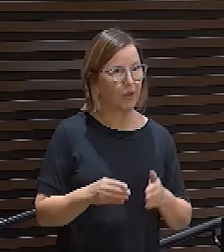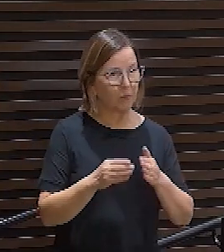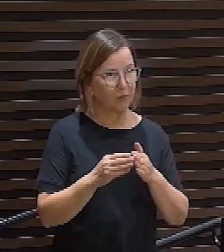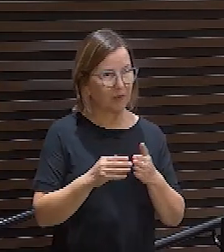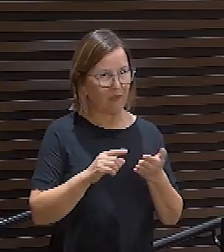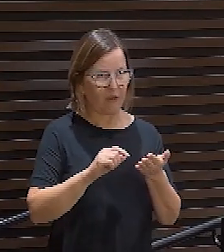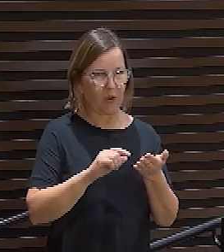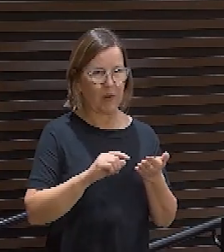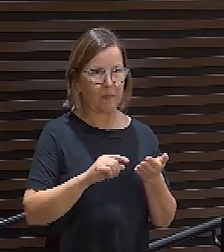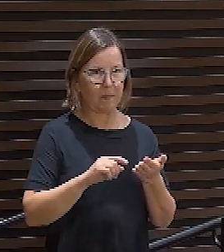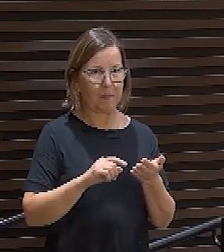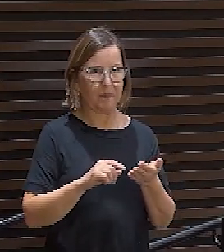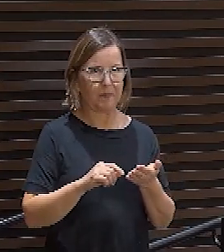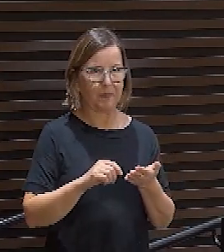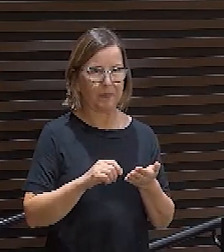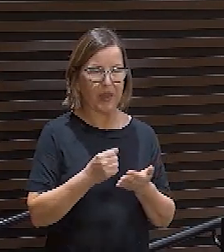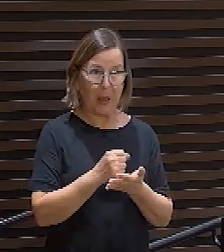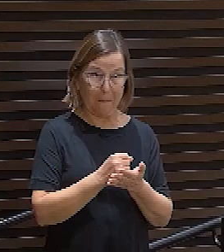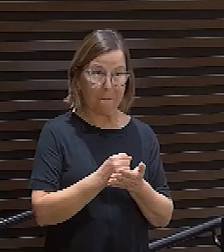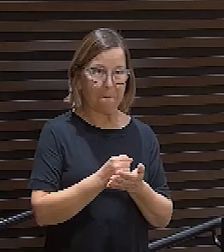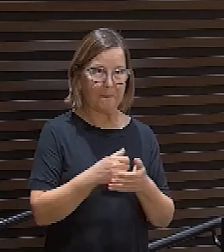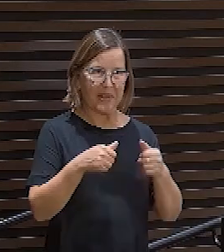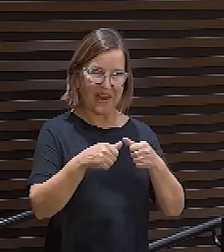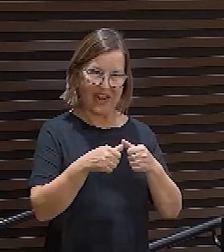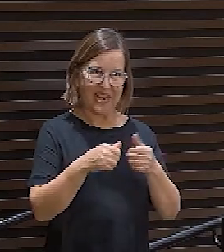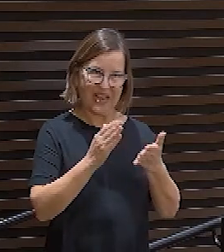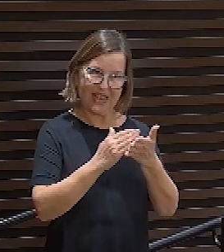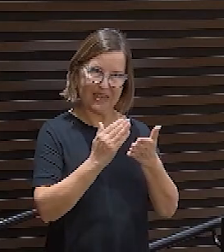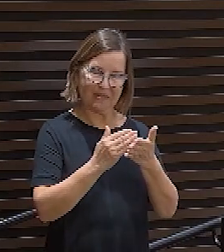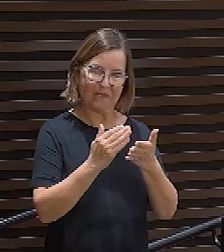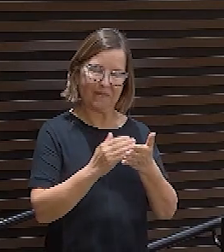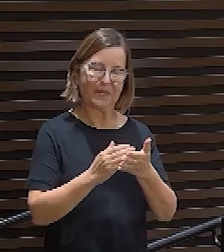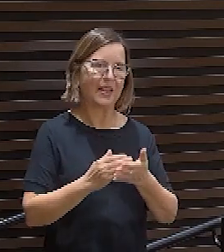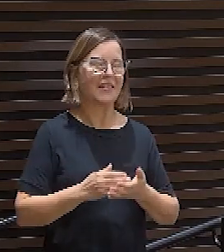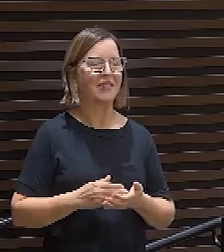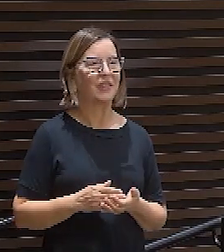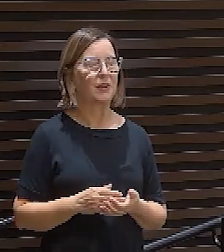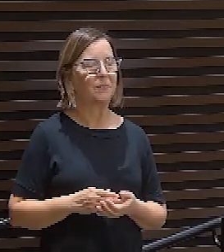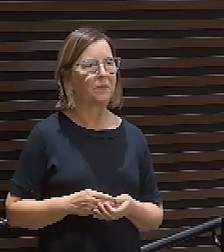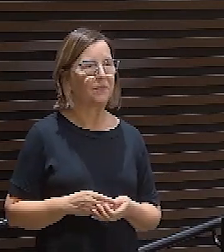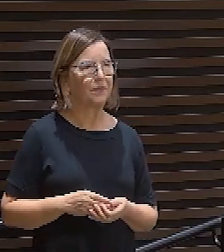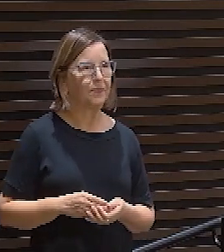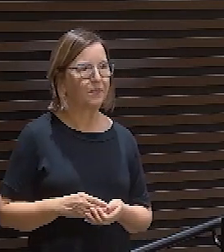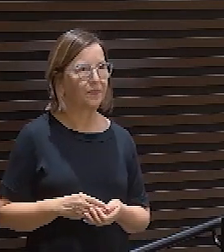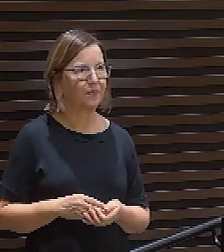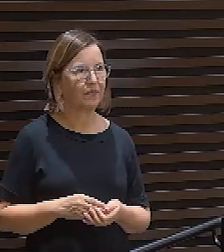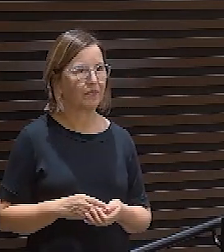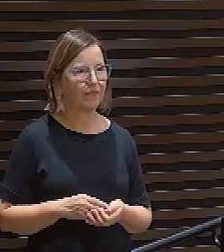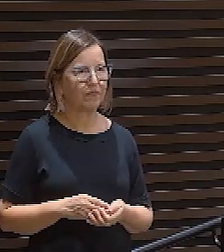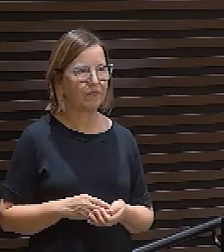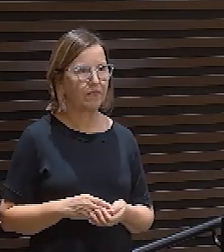vai voltar, mas não tira o dedo de Filipenses 2, porque nós vamos ficar fazendo um ping-pong.